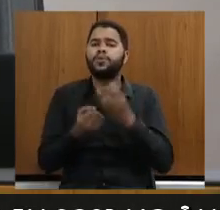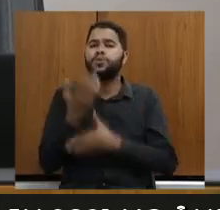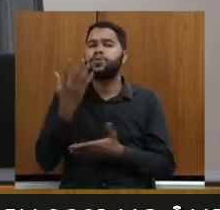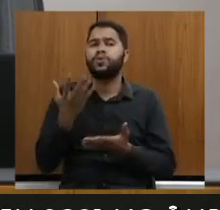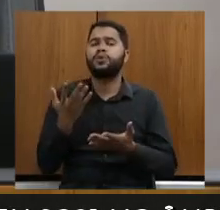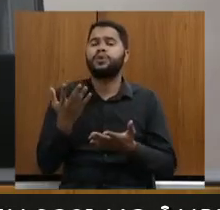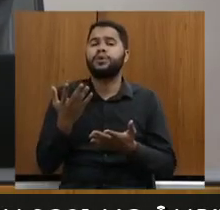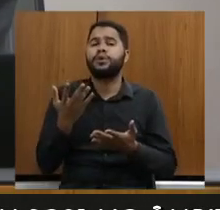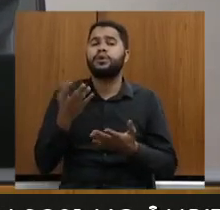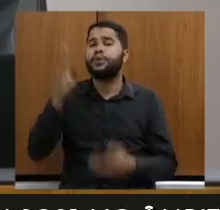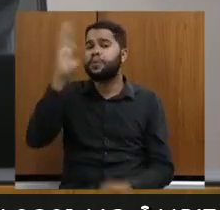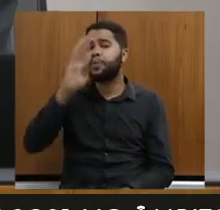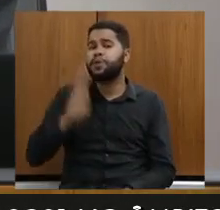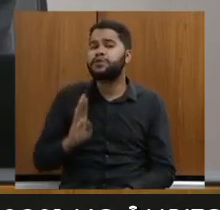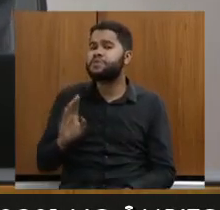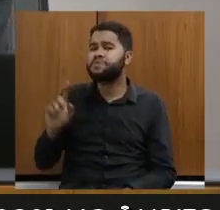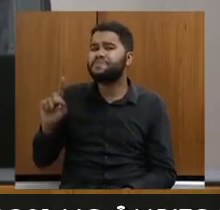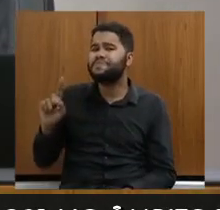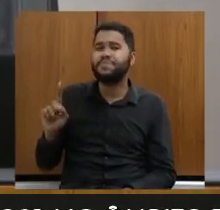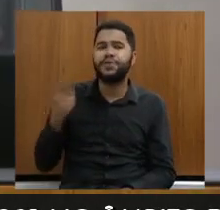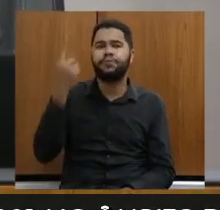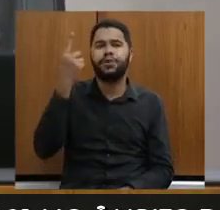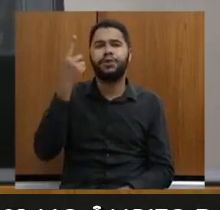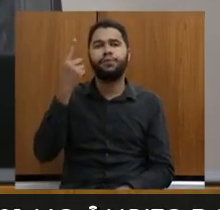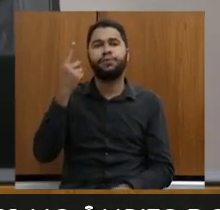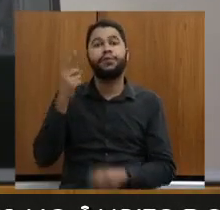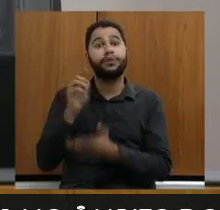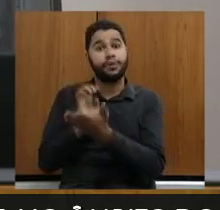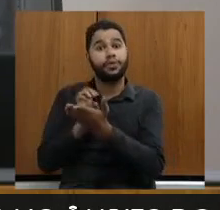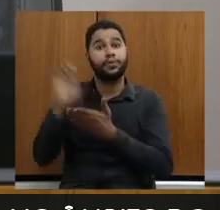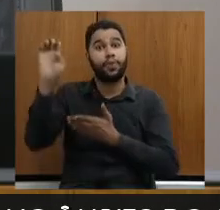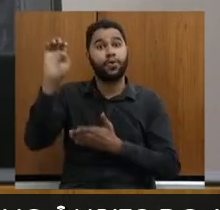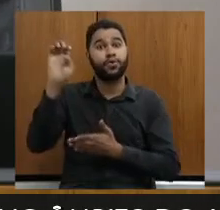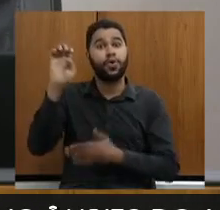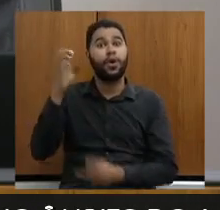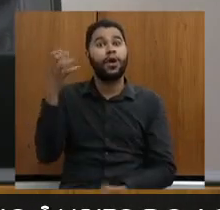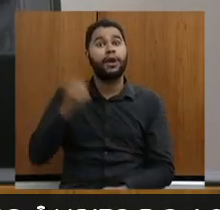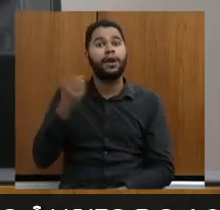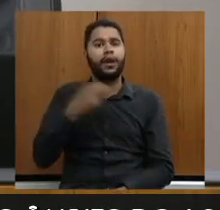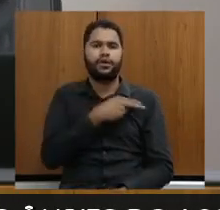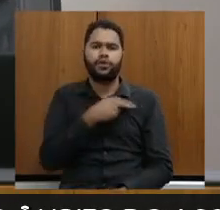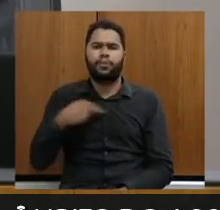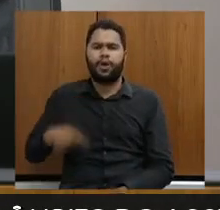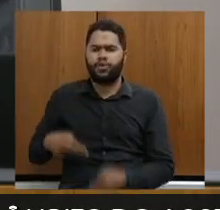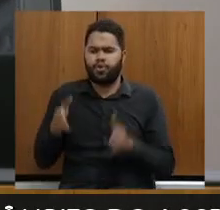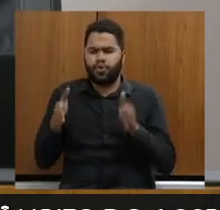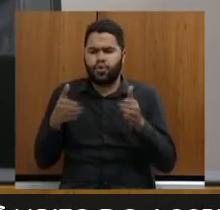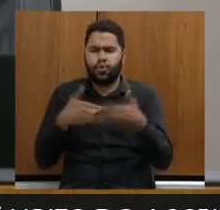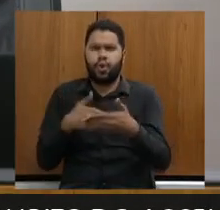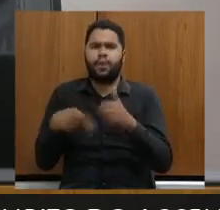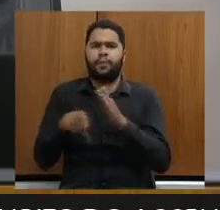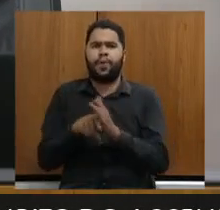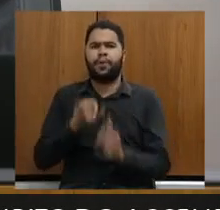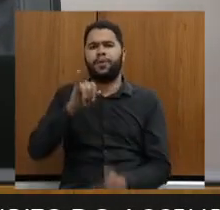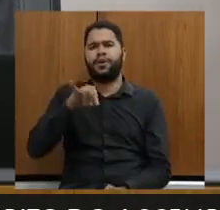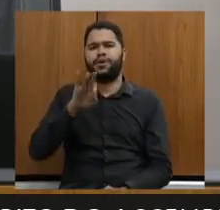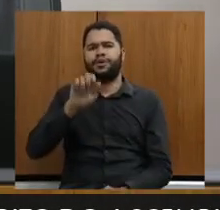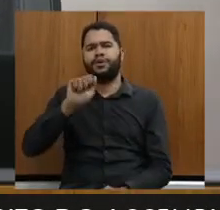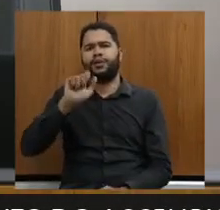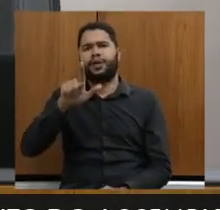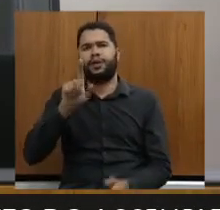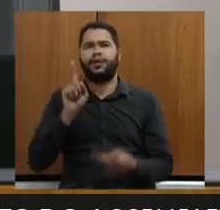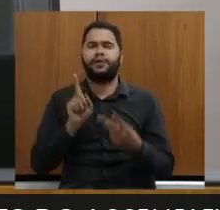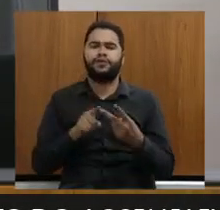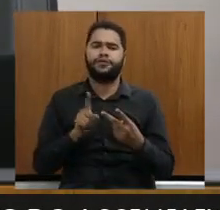Coronel Henrique é que o Brasil pela primeira vez exportou leite pra China um pequeno pátio de leite integral leite